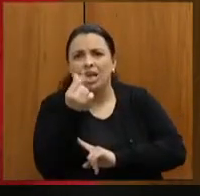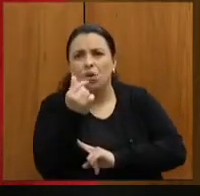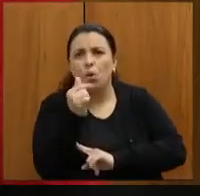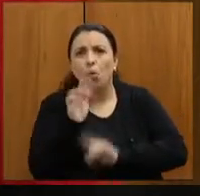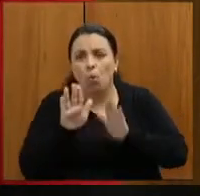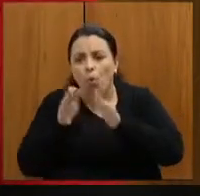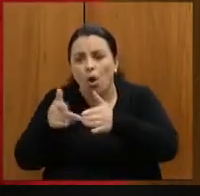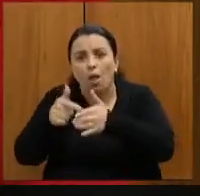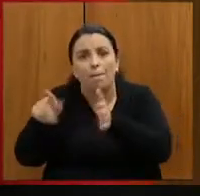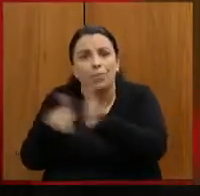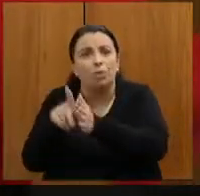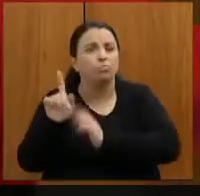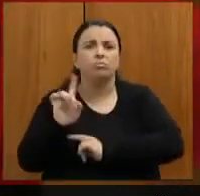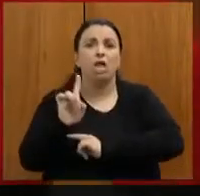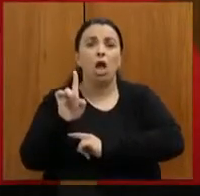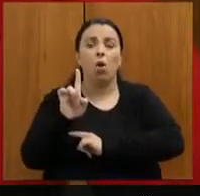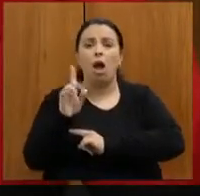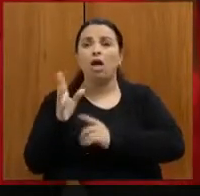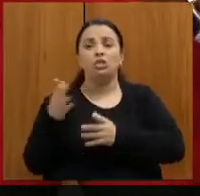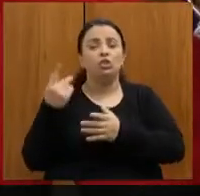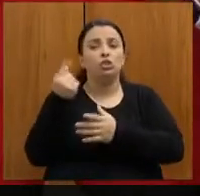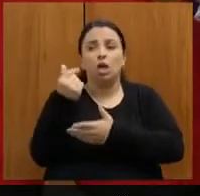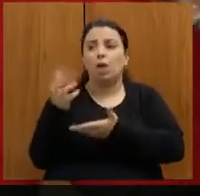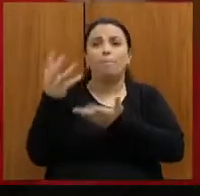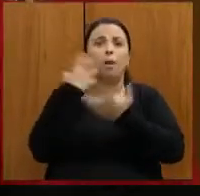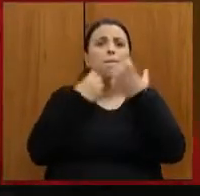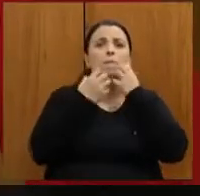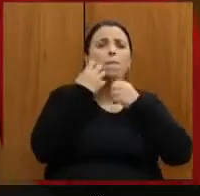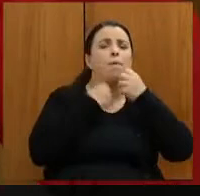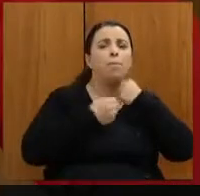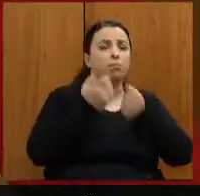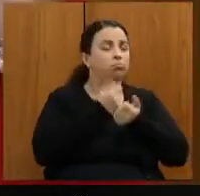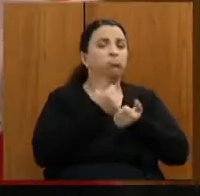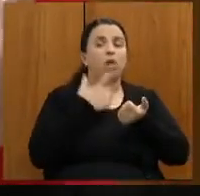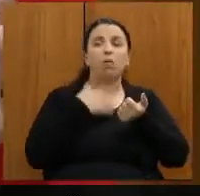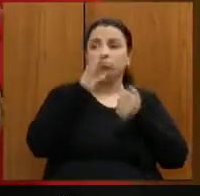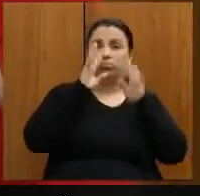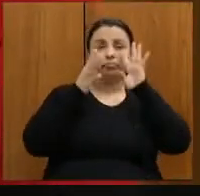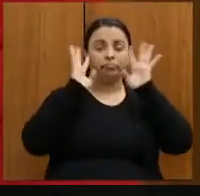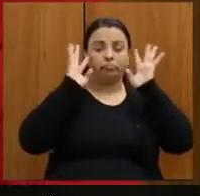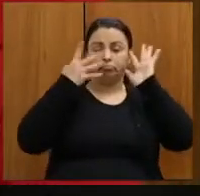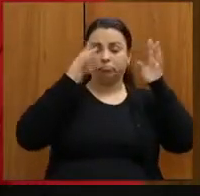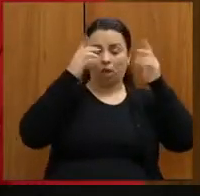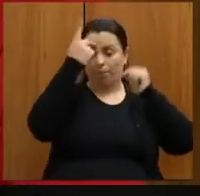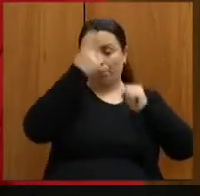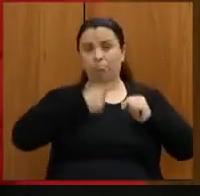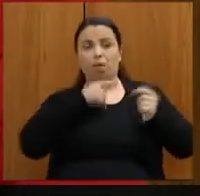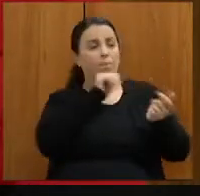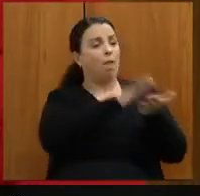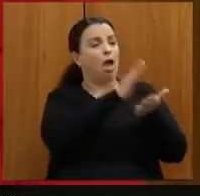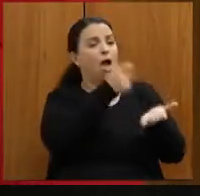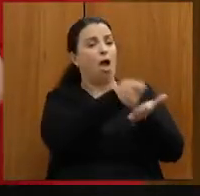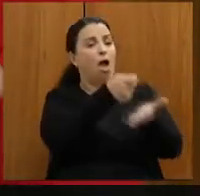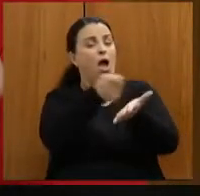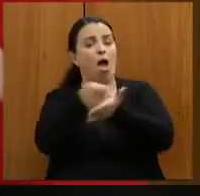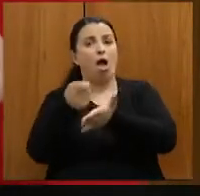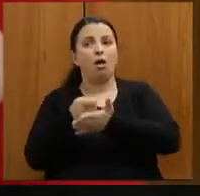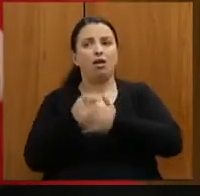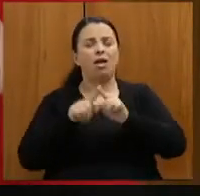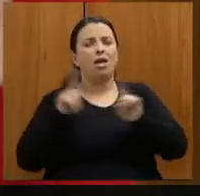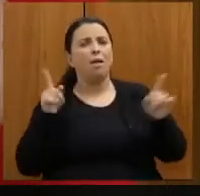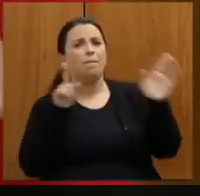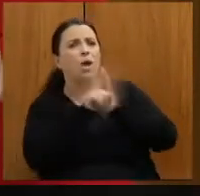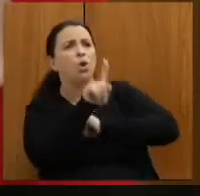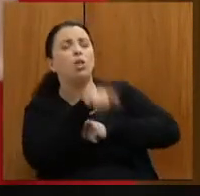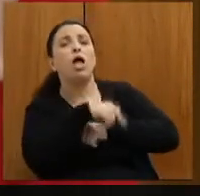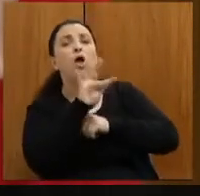no caixa do Estado ele pega esse dinheiro e paga tudo o que ele quiser pagar e não é com ele quando a gente questiona Quando será feito o rateio